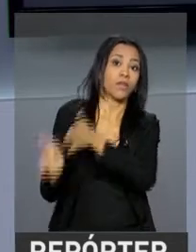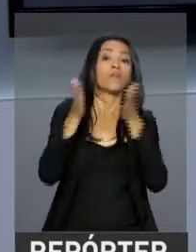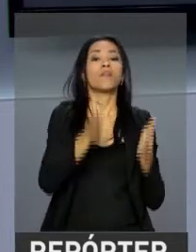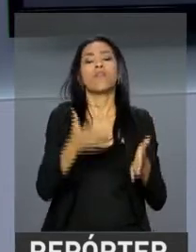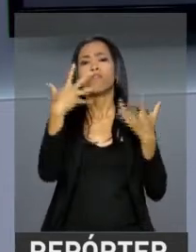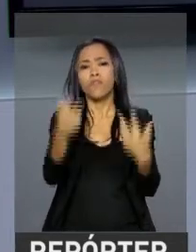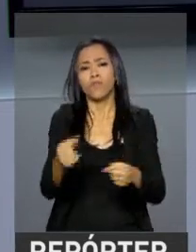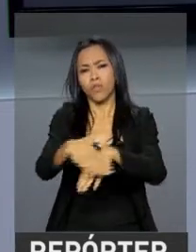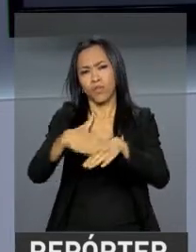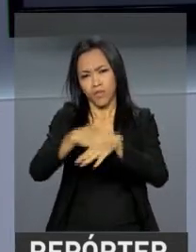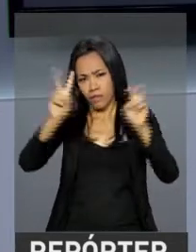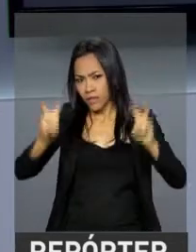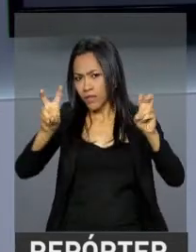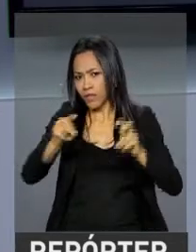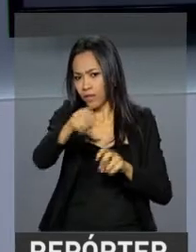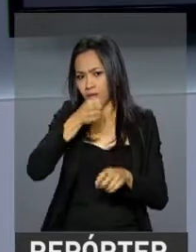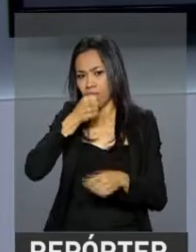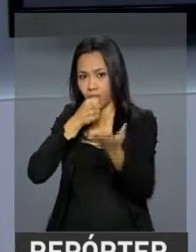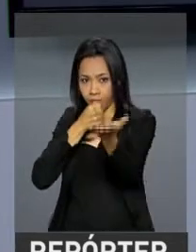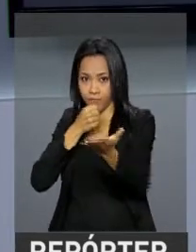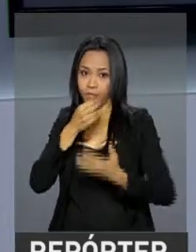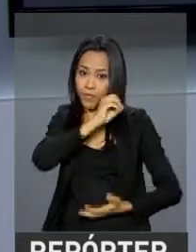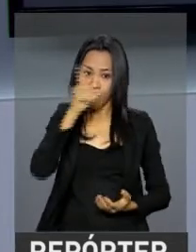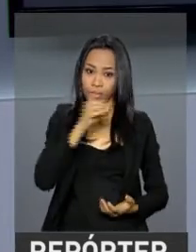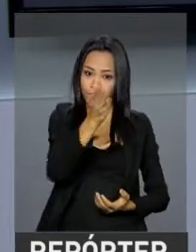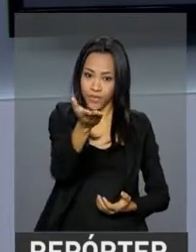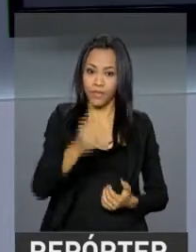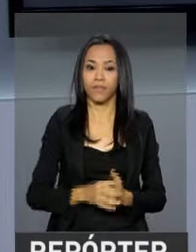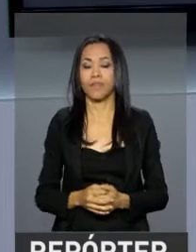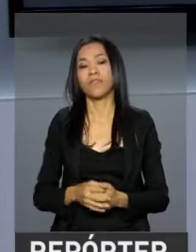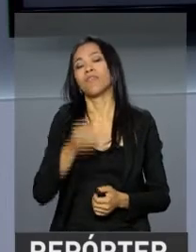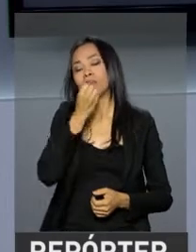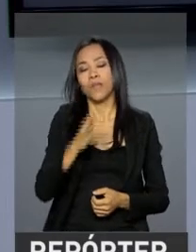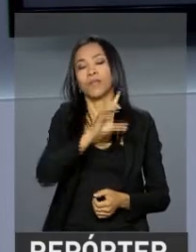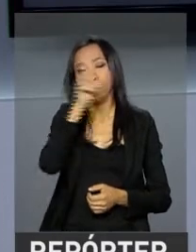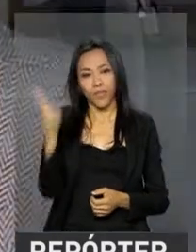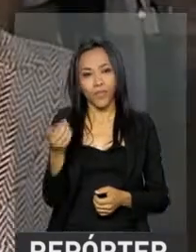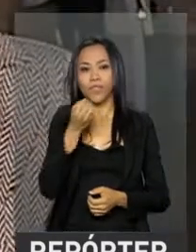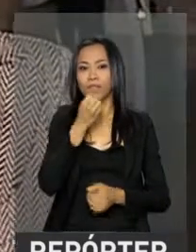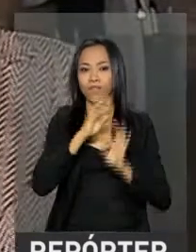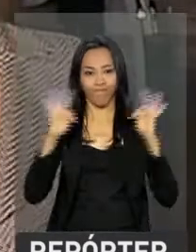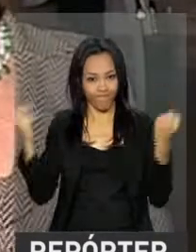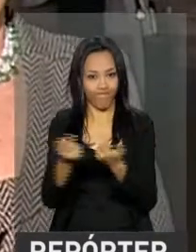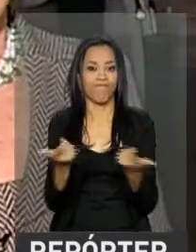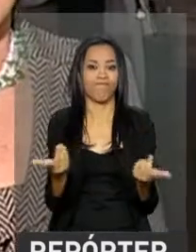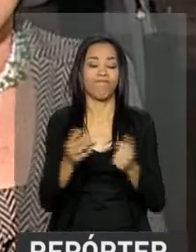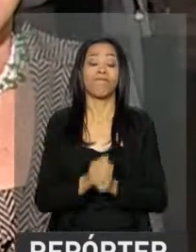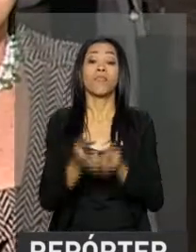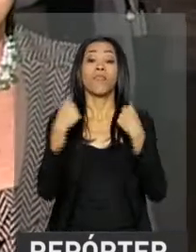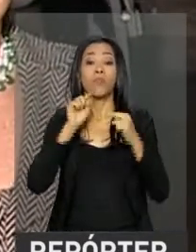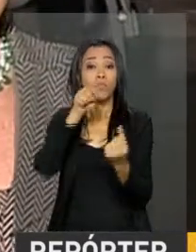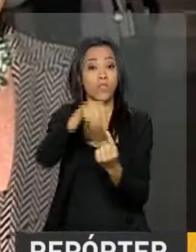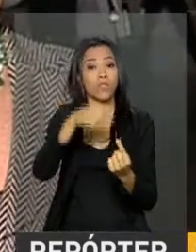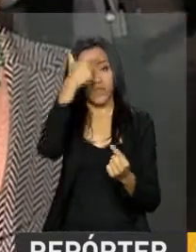com a repórter gabriela noronha bom dia gabriela onde a carolina um bom dia a todos olha a intenção